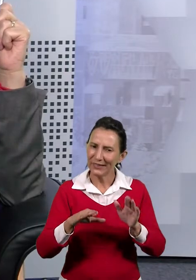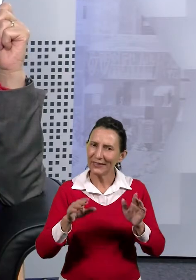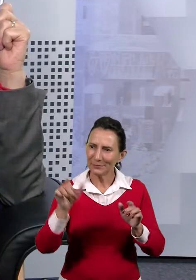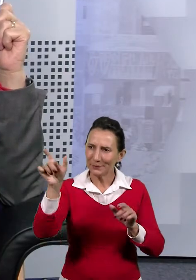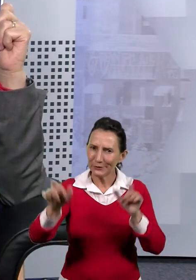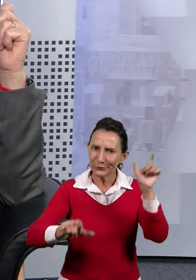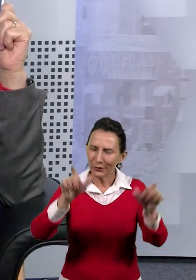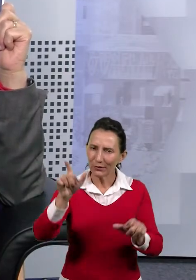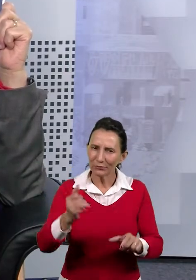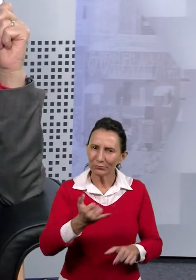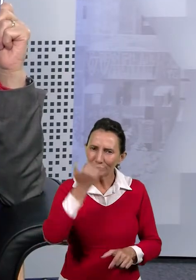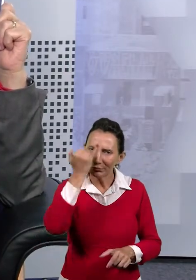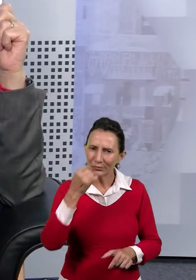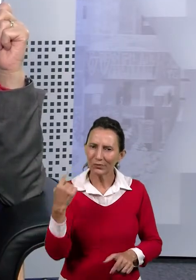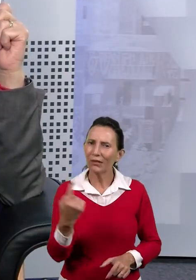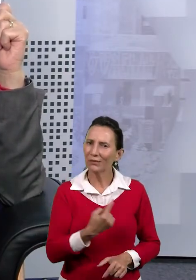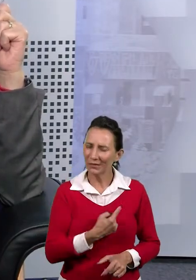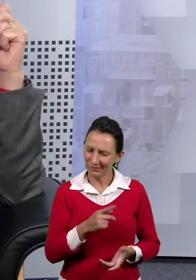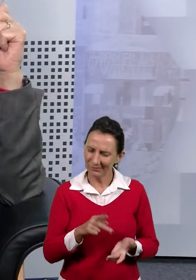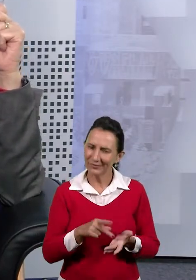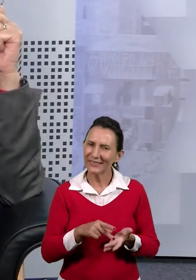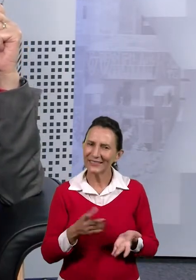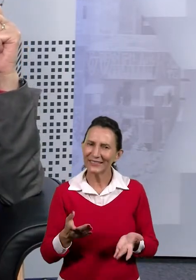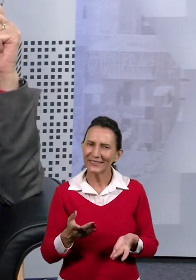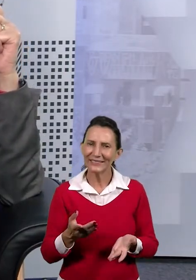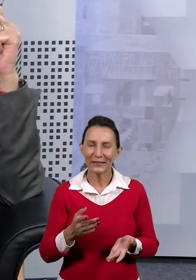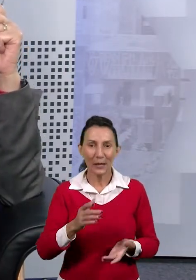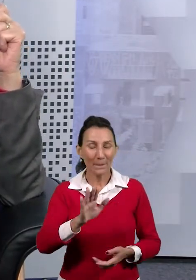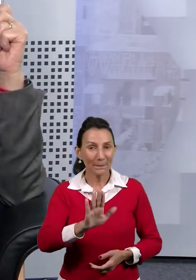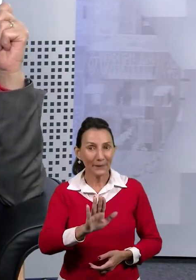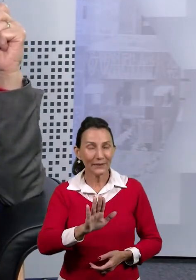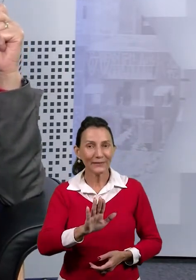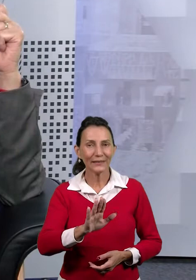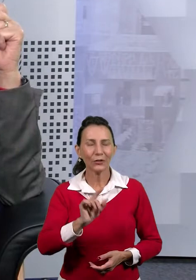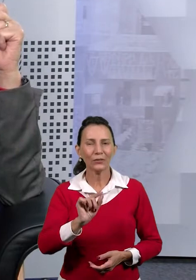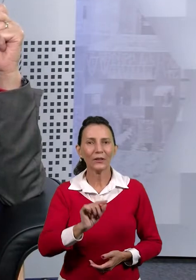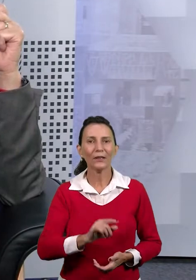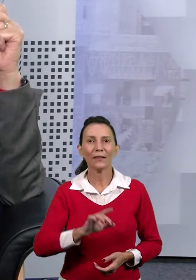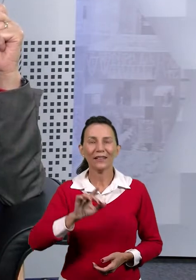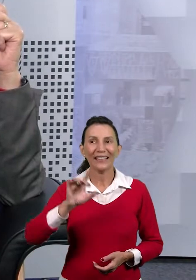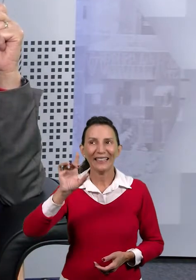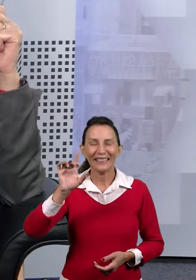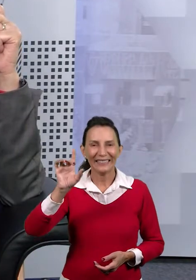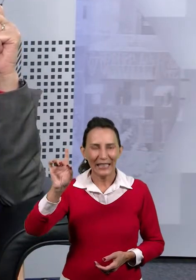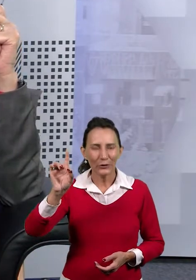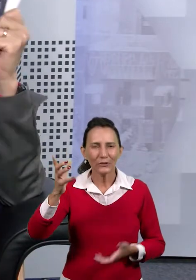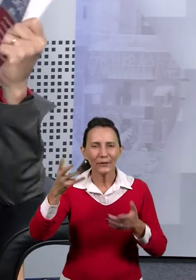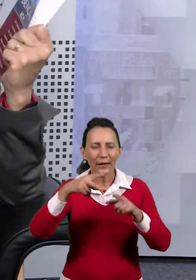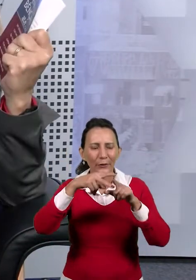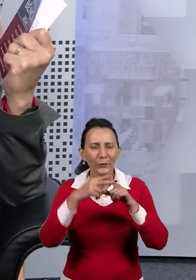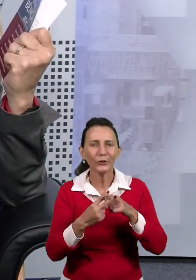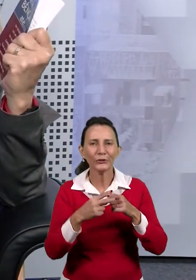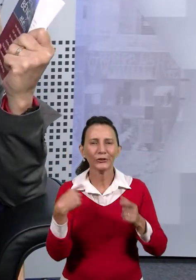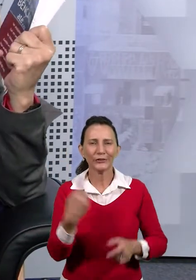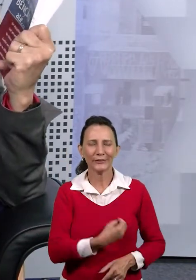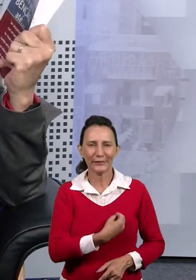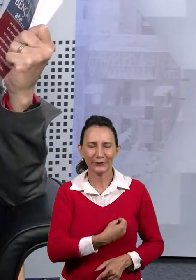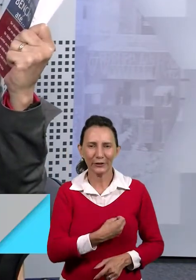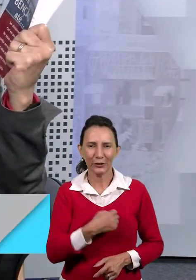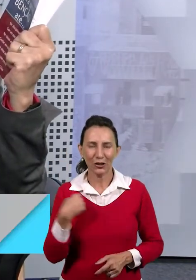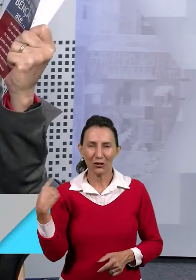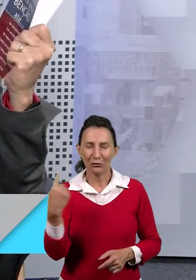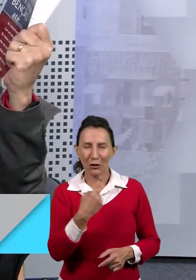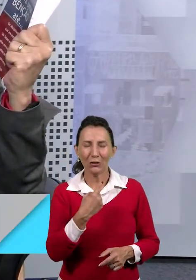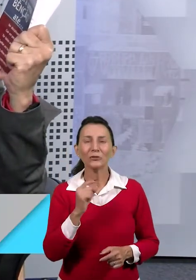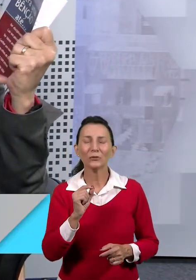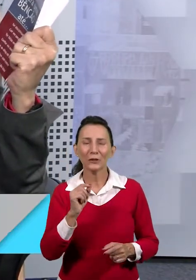na verdade, devem ser, pelo menos, instrumentos para que a nossa fé em Deus aumente. Tirar os